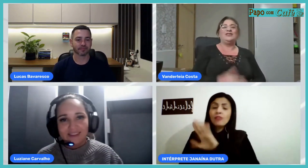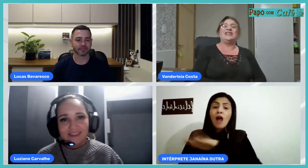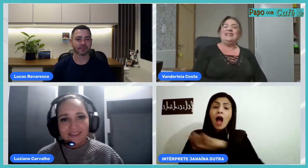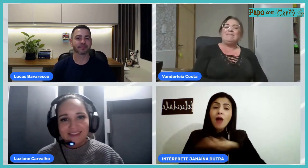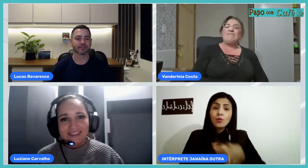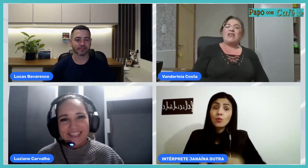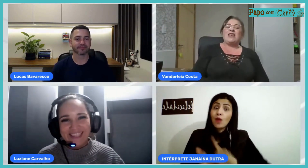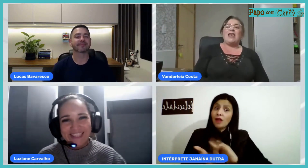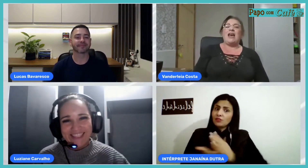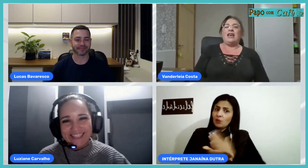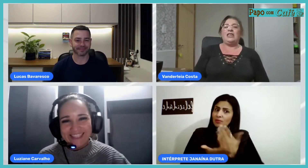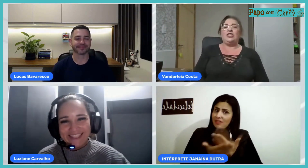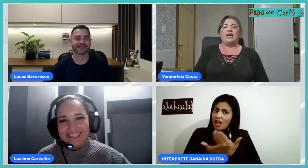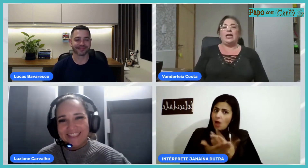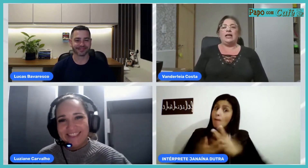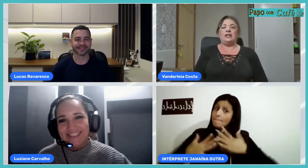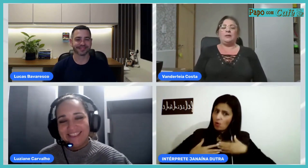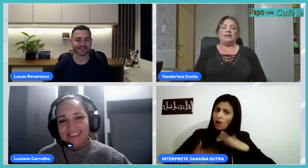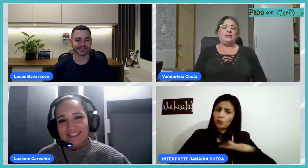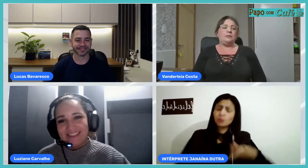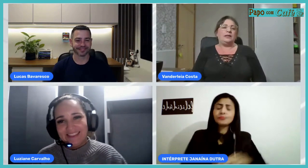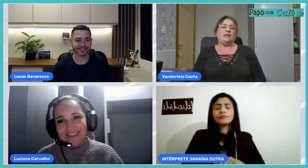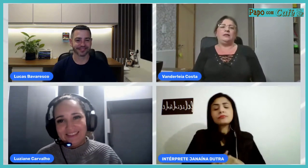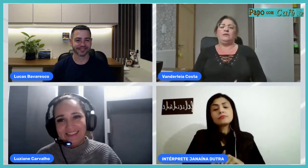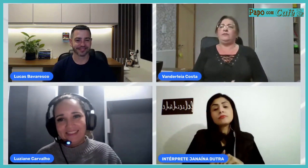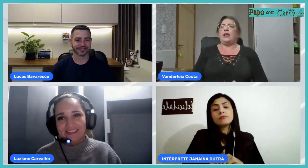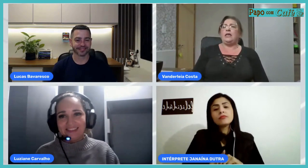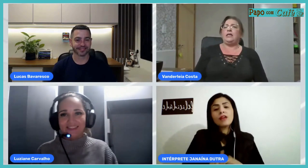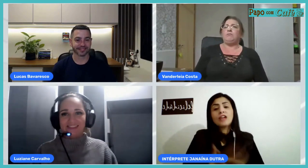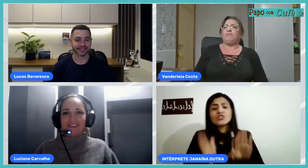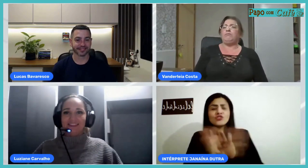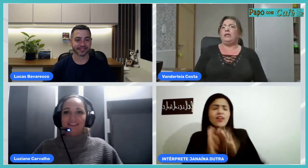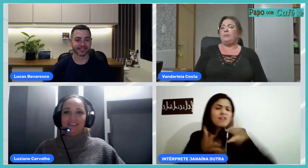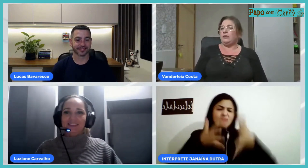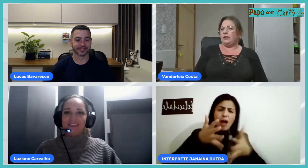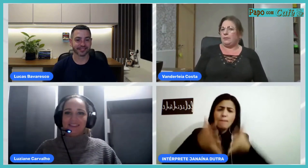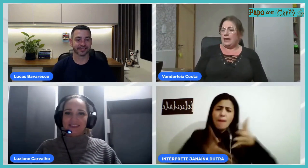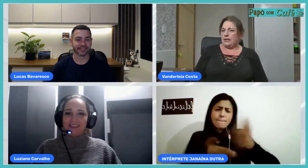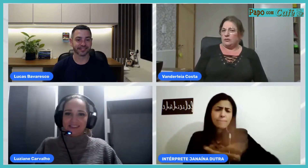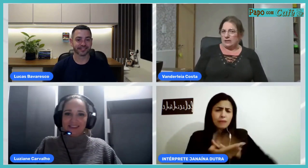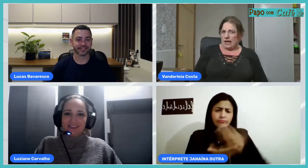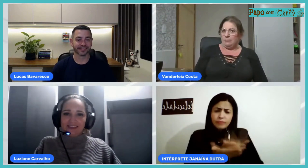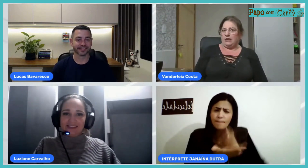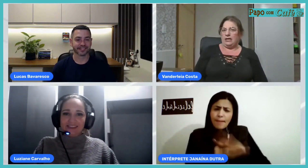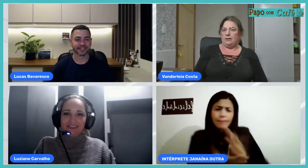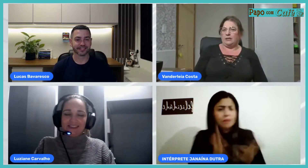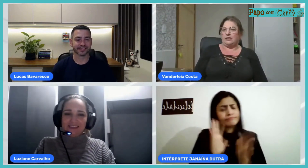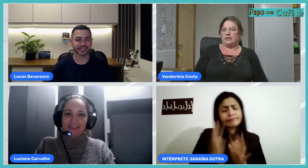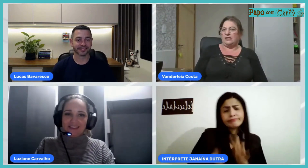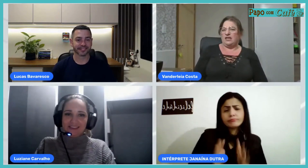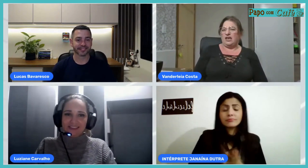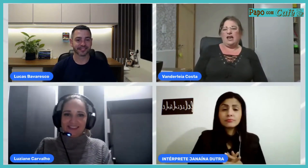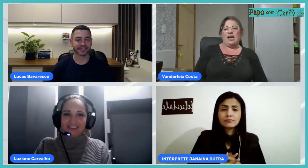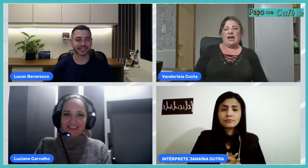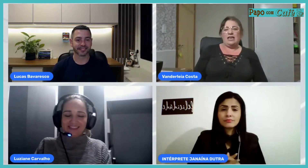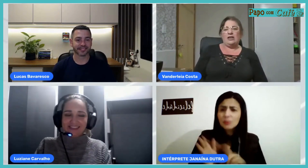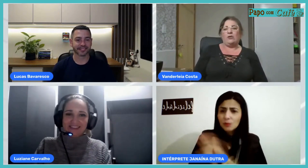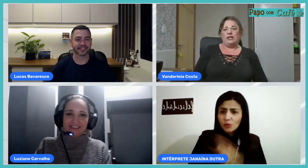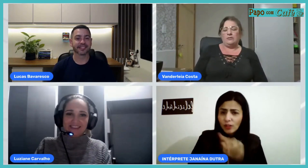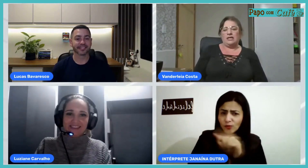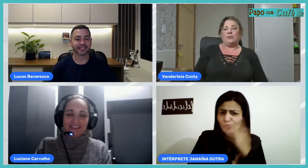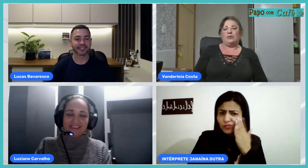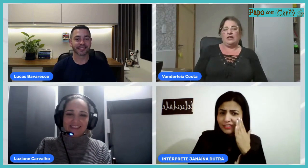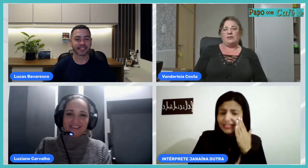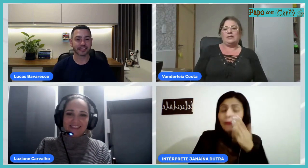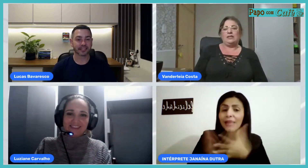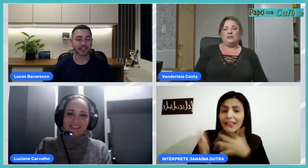meus alunos. E aí cheguei lá interpretando, e perguntei para ele: tu sabe Libras? Aí, quando